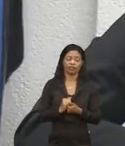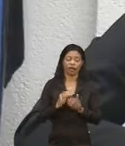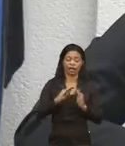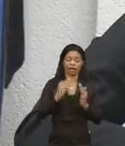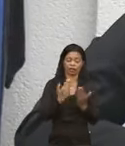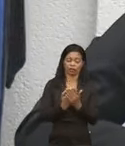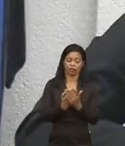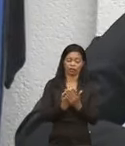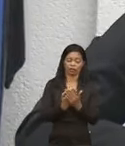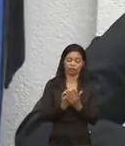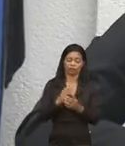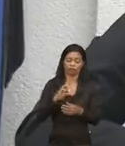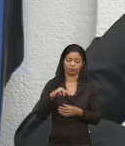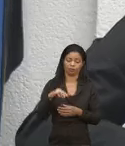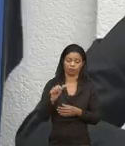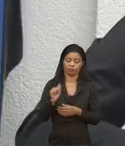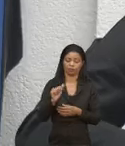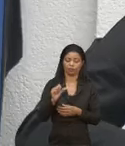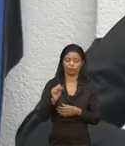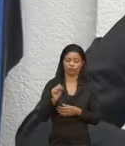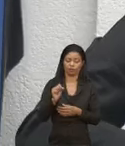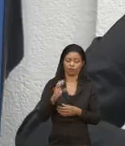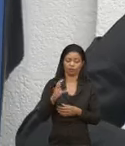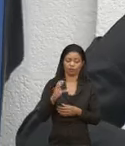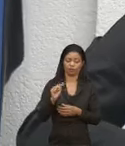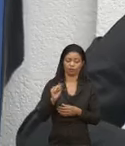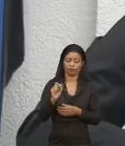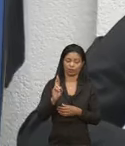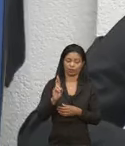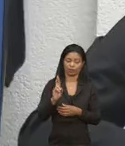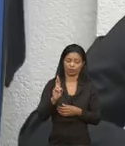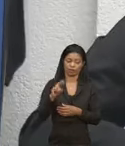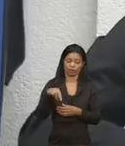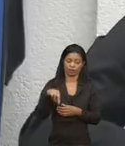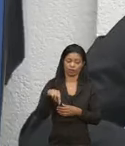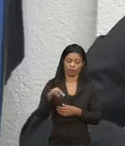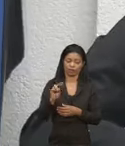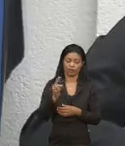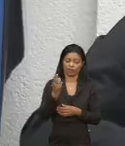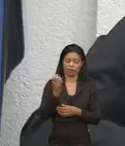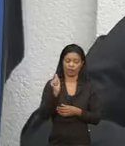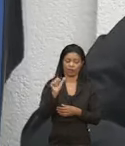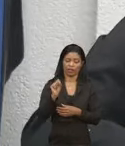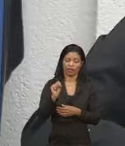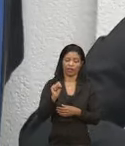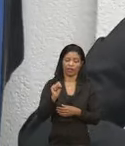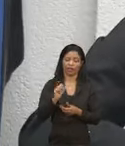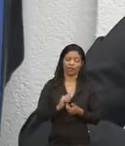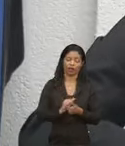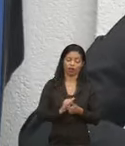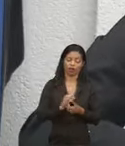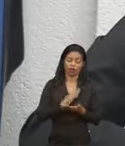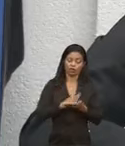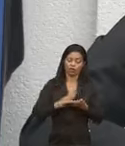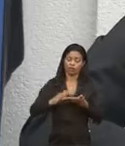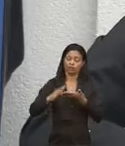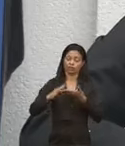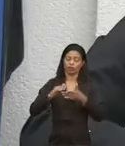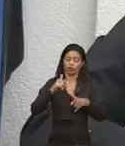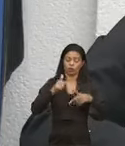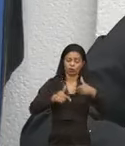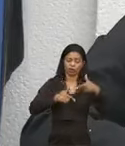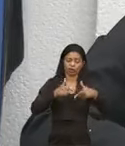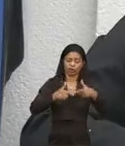reforma, construindo, né, pela primeira vez em Camaçari, uma escola pública com a piscina e as obras estão paralisadas. A empresa desistiu